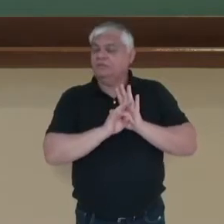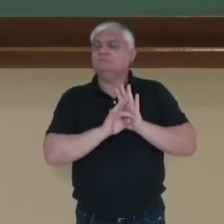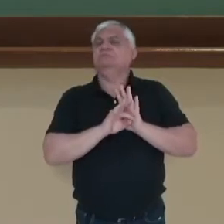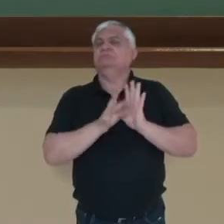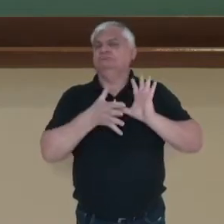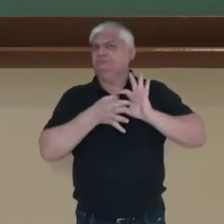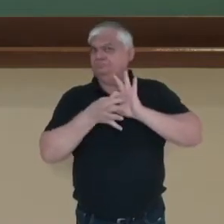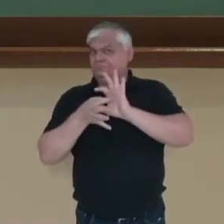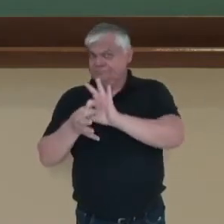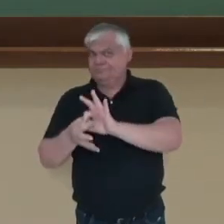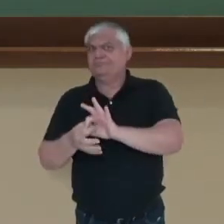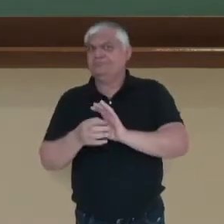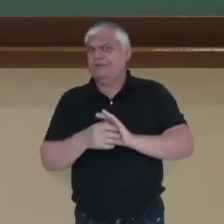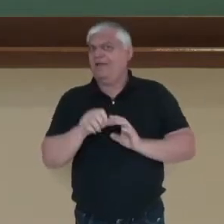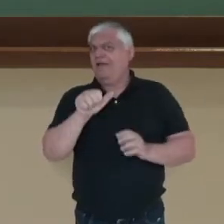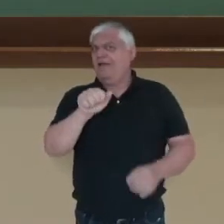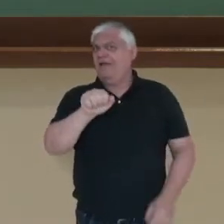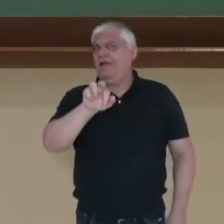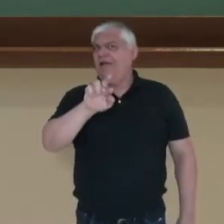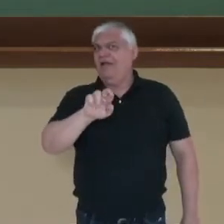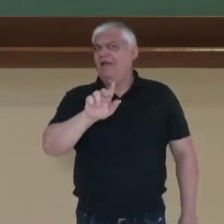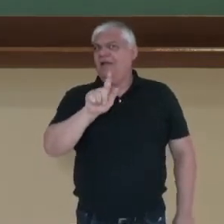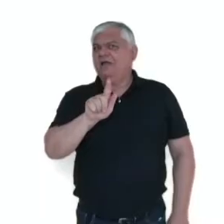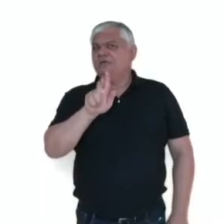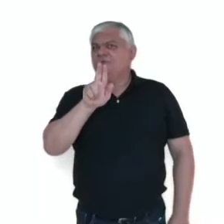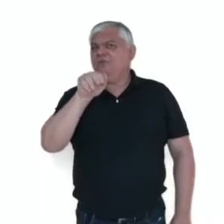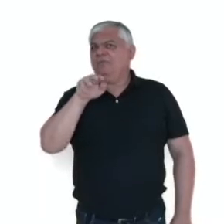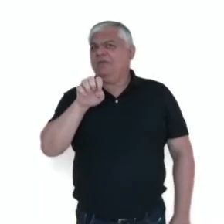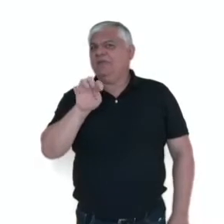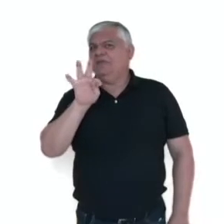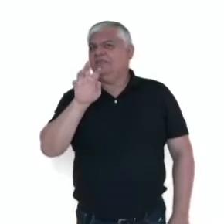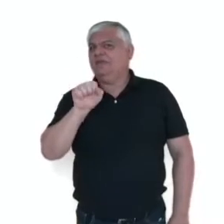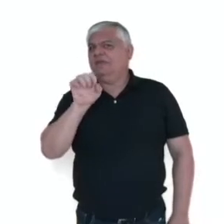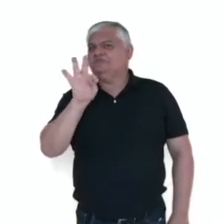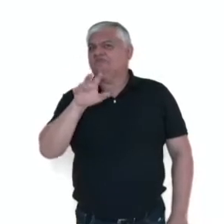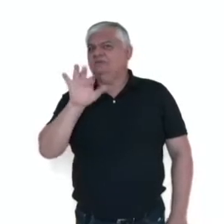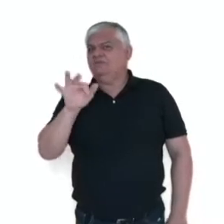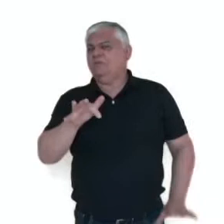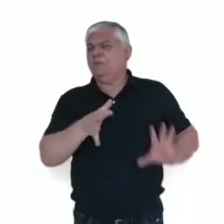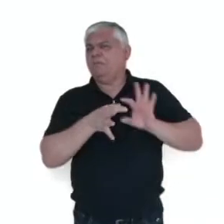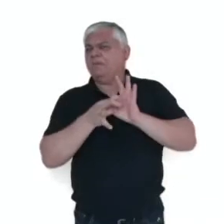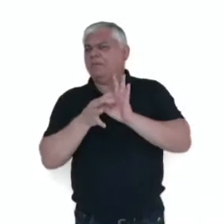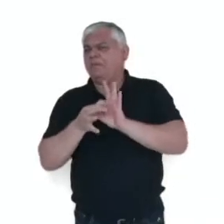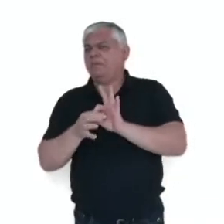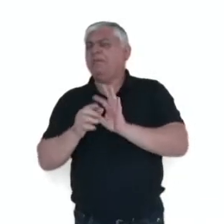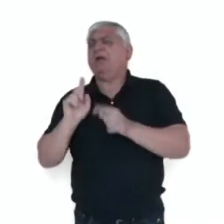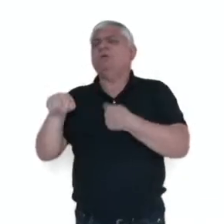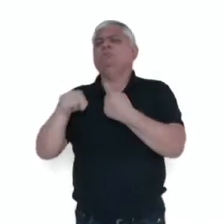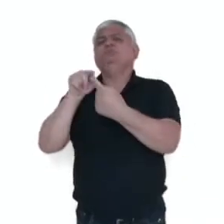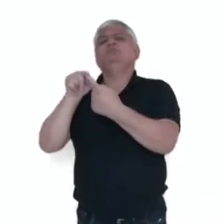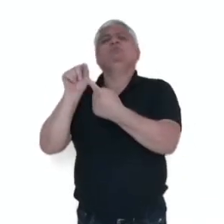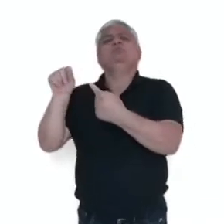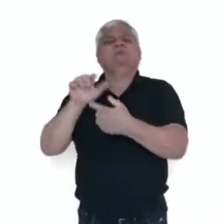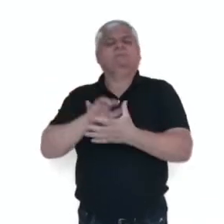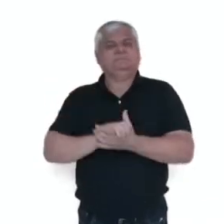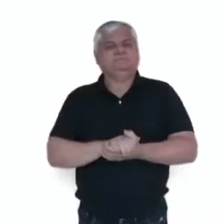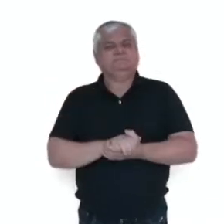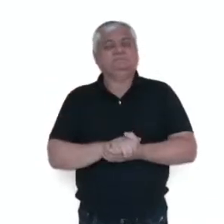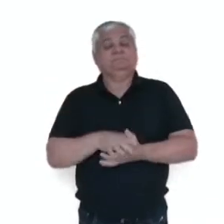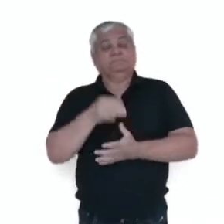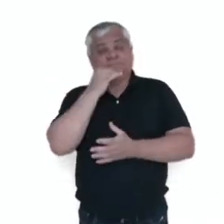argumentativo. E o que acontece, né? A quem esse texto é dirigido, né? Qual é a finalidade? Então, enquanto